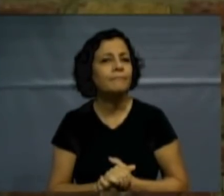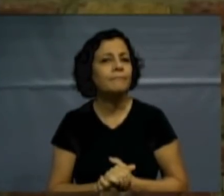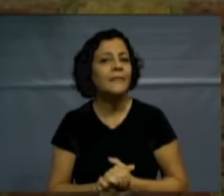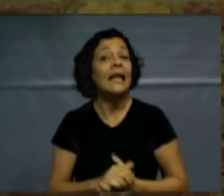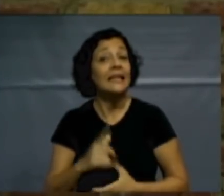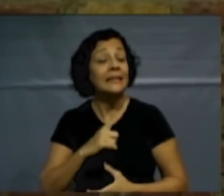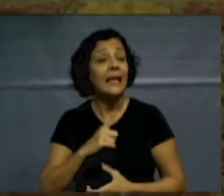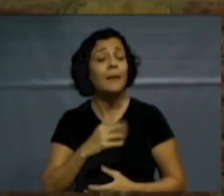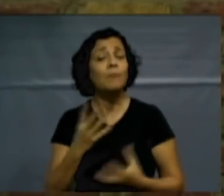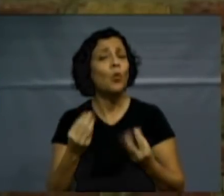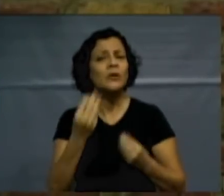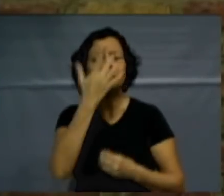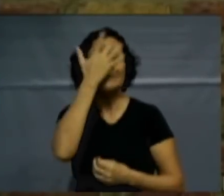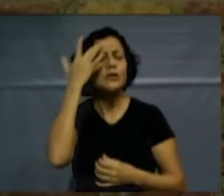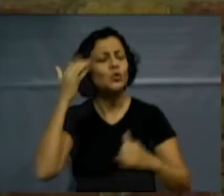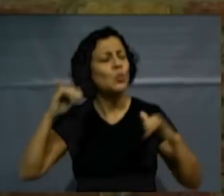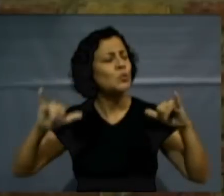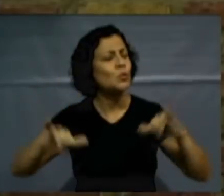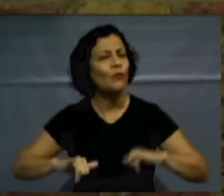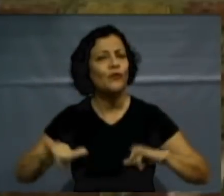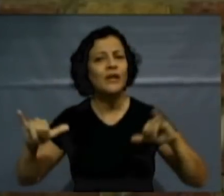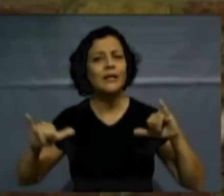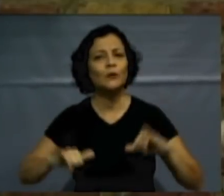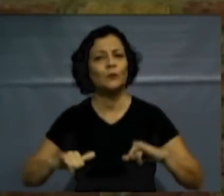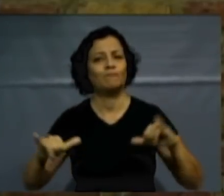Tem muita gente sofrendo.